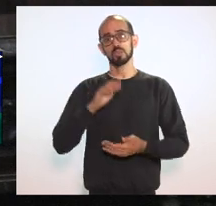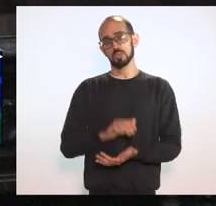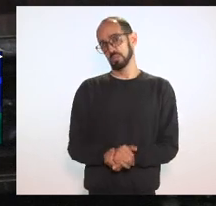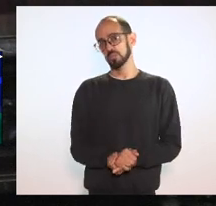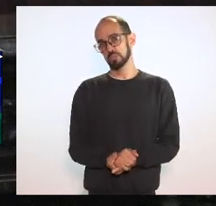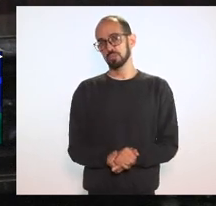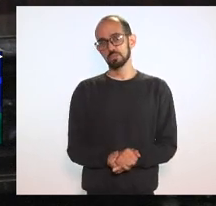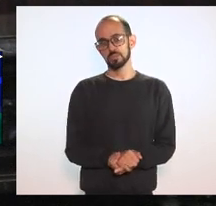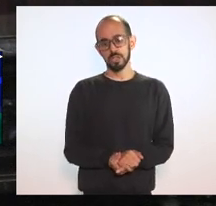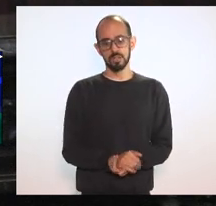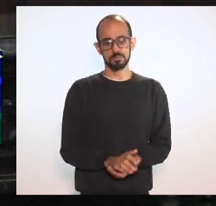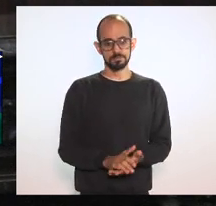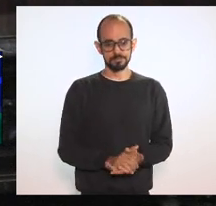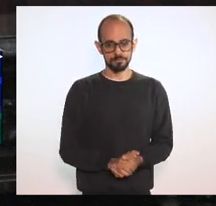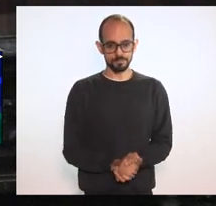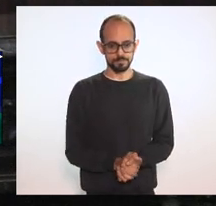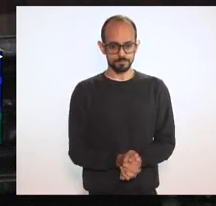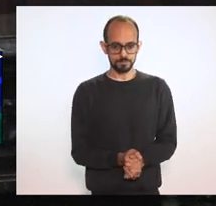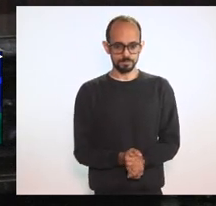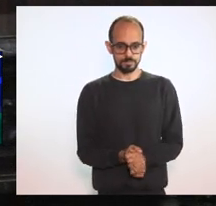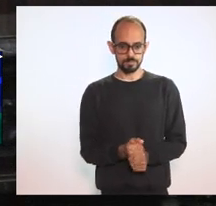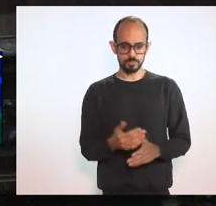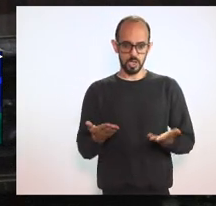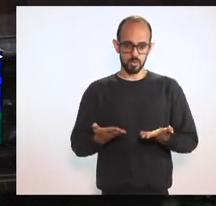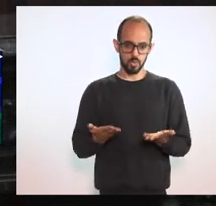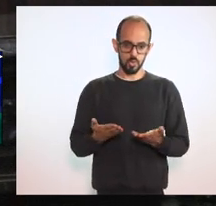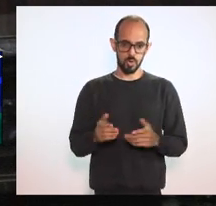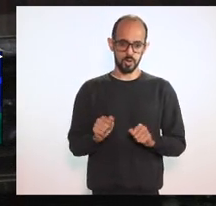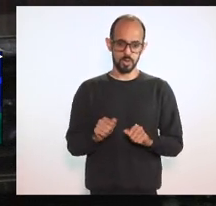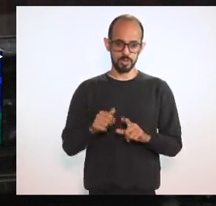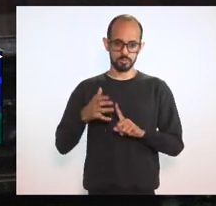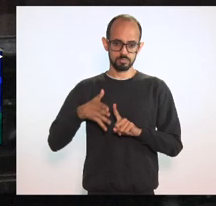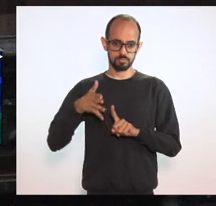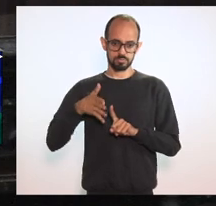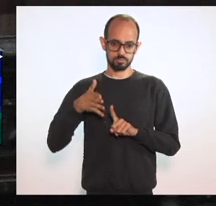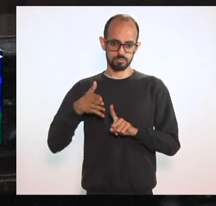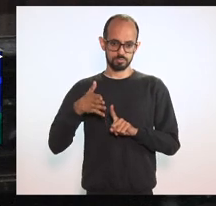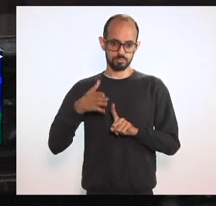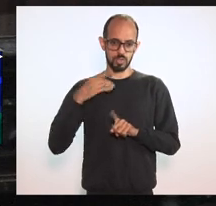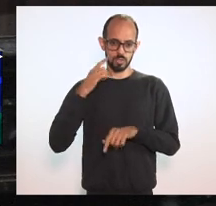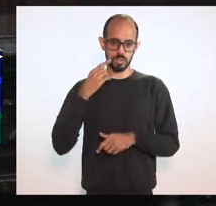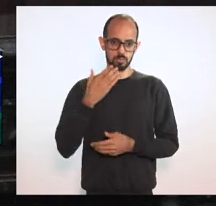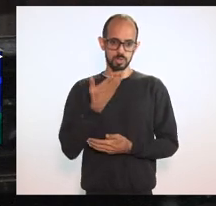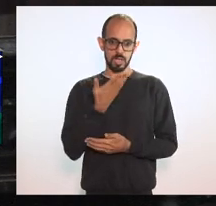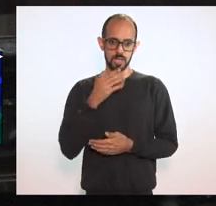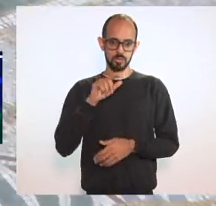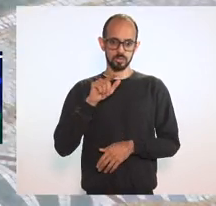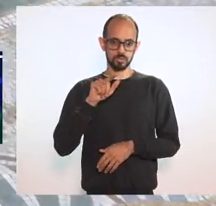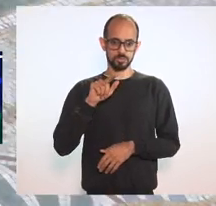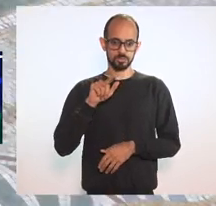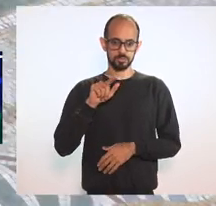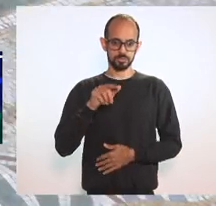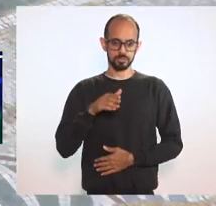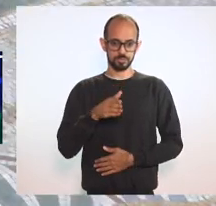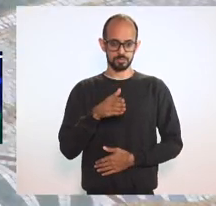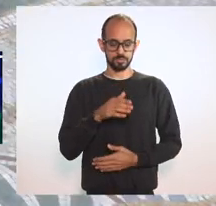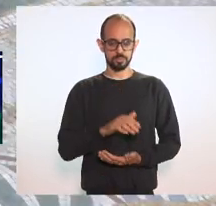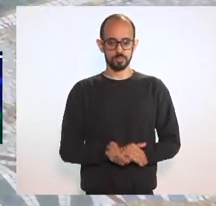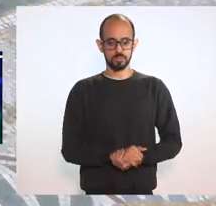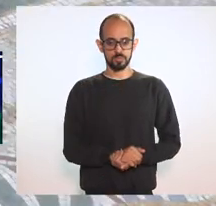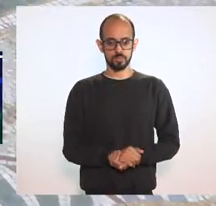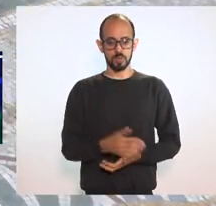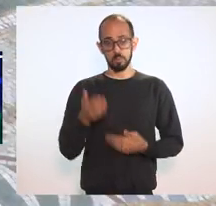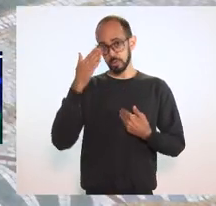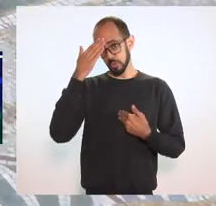o passo a a palavra o líder Gabriela Deputado filha